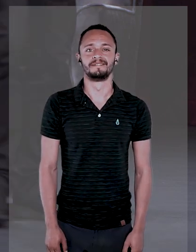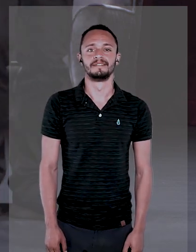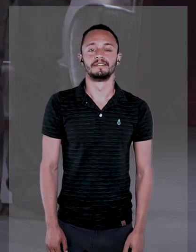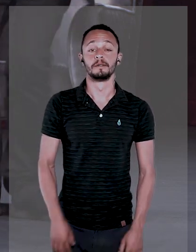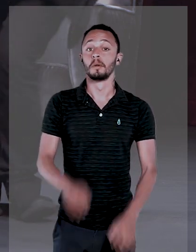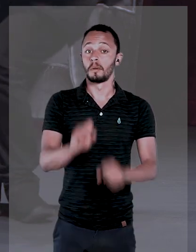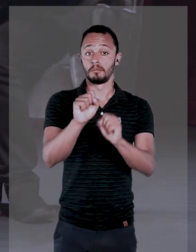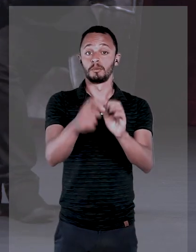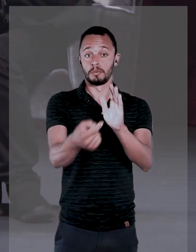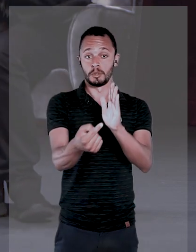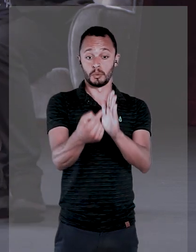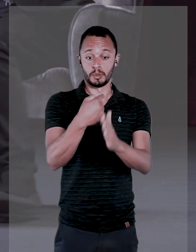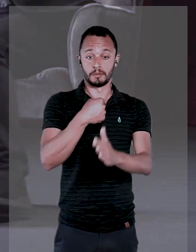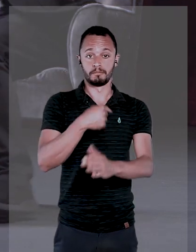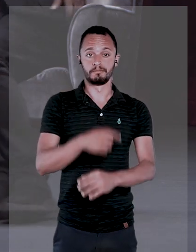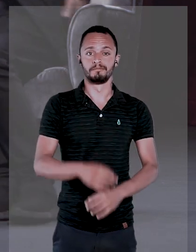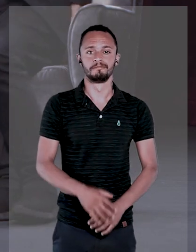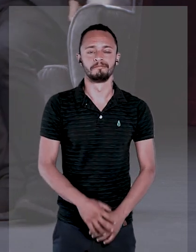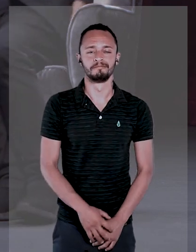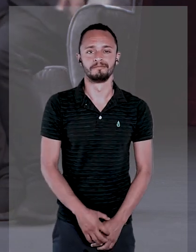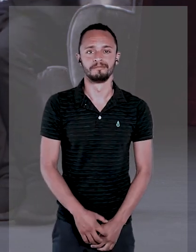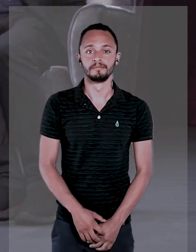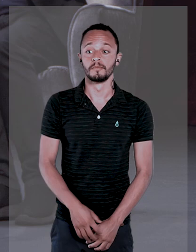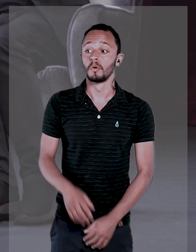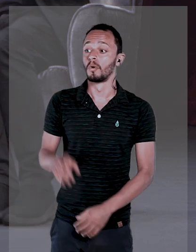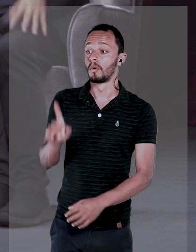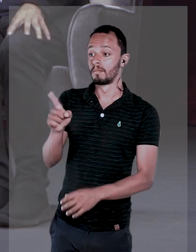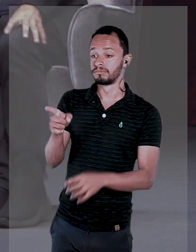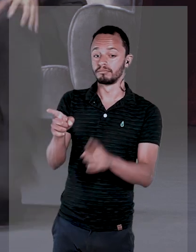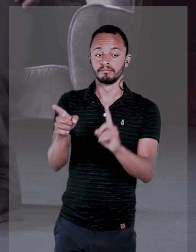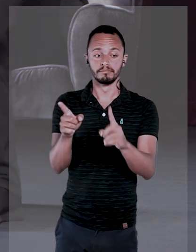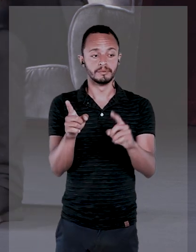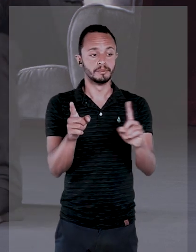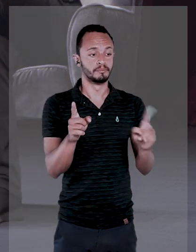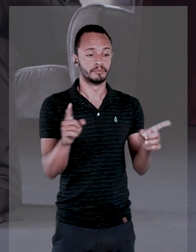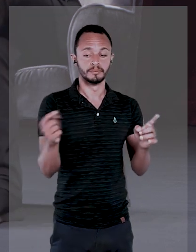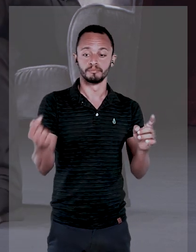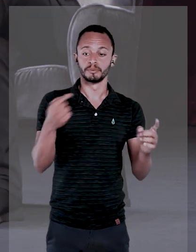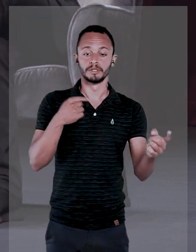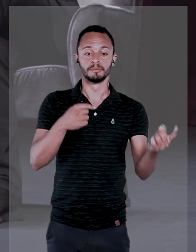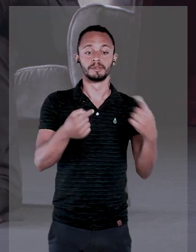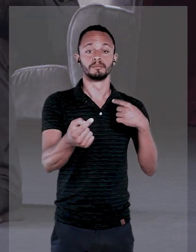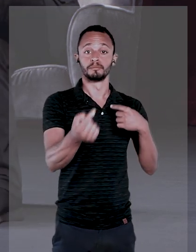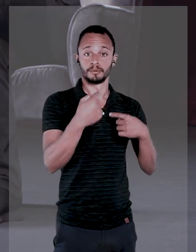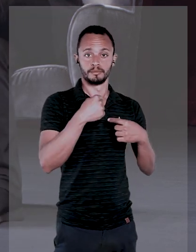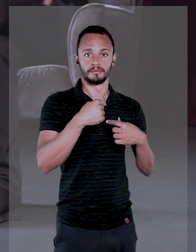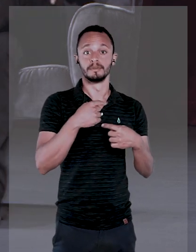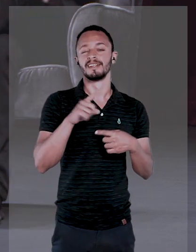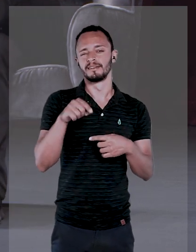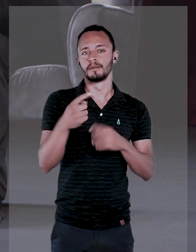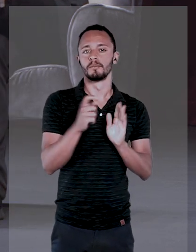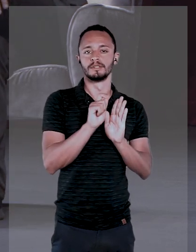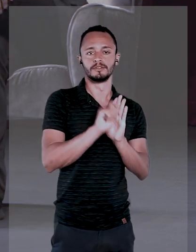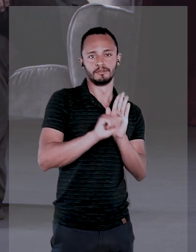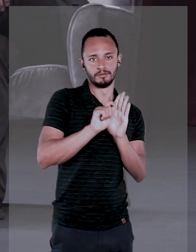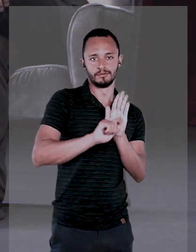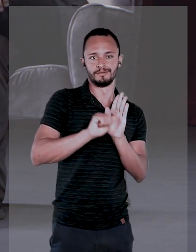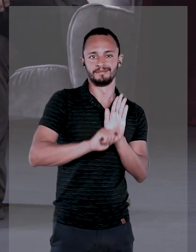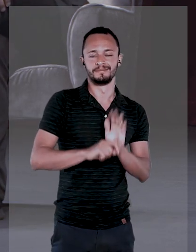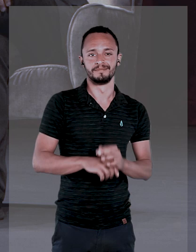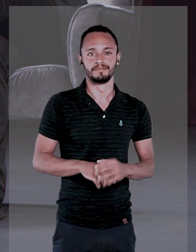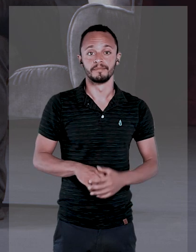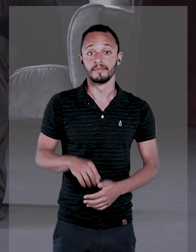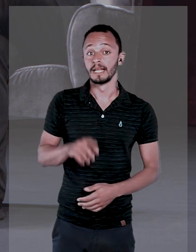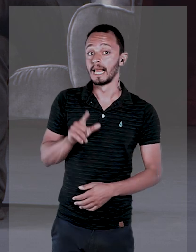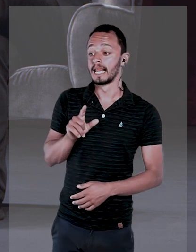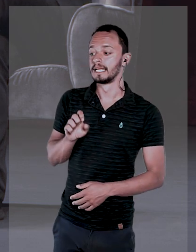Cadê o microfone aí, gente? Letícia, por favor. Quem quer fazer uma pergunta, por favor? Vamos fazer uma pergunta daqui e uma daqui, e a gente